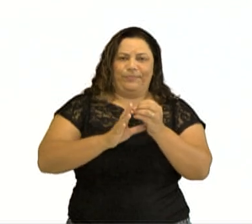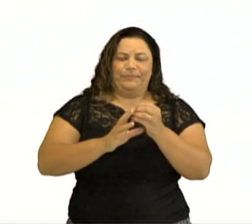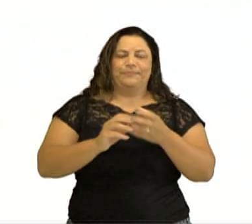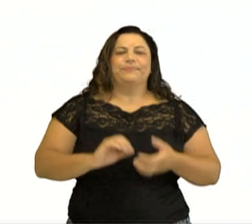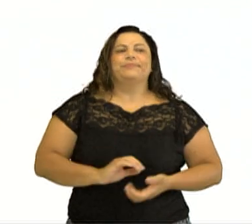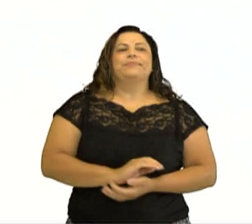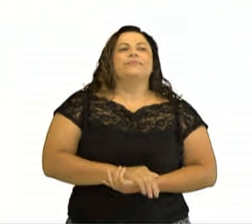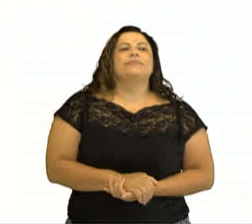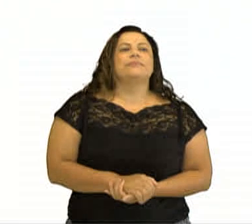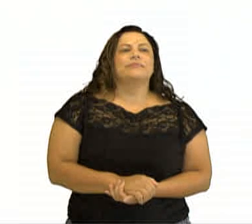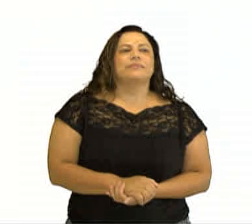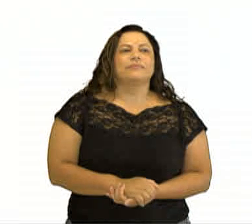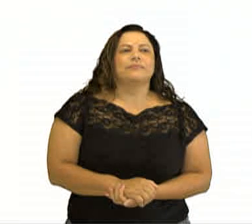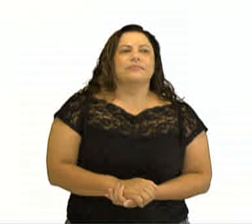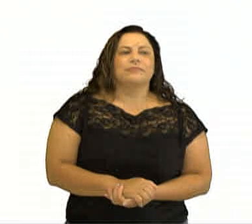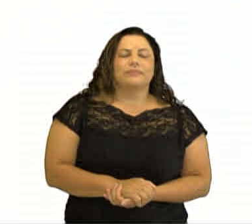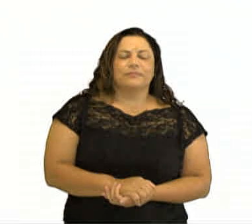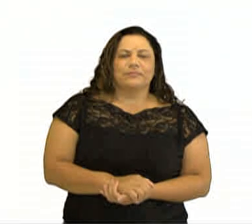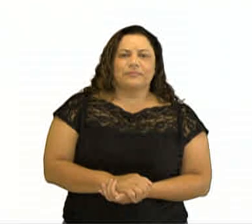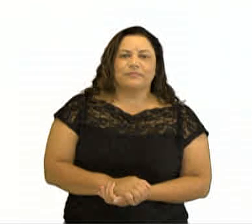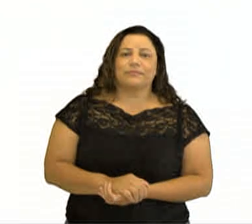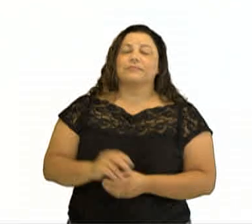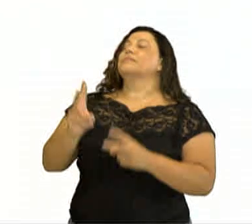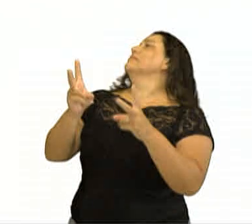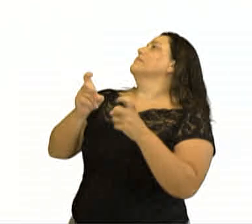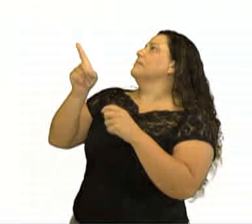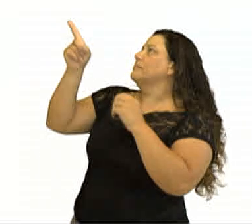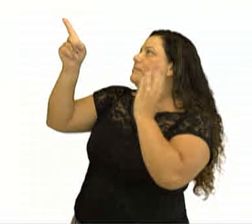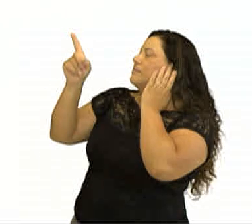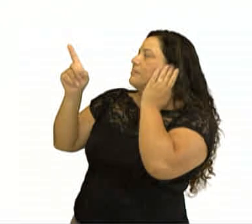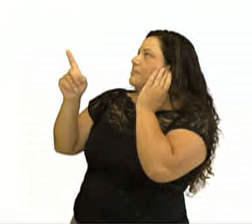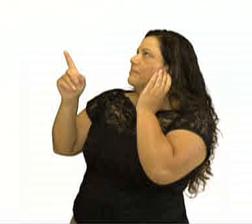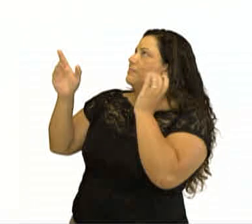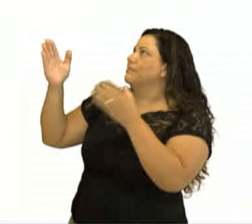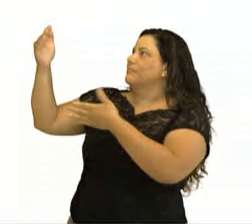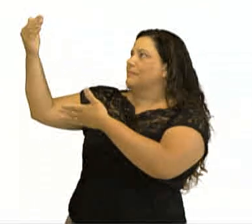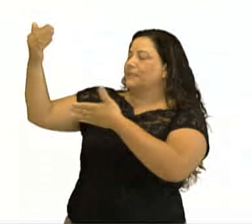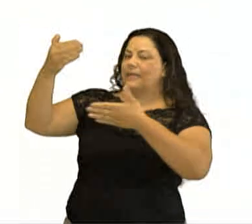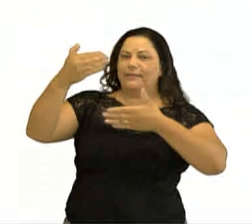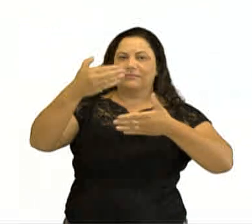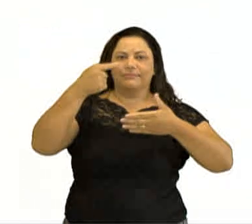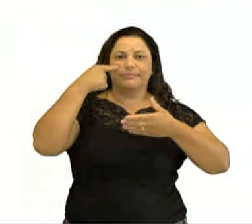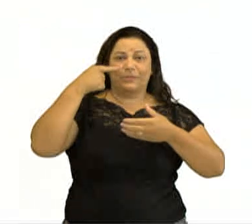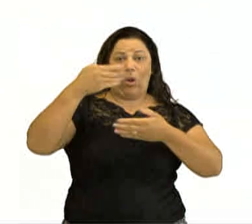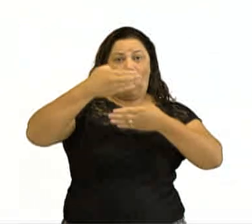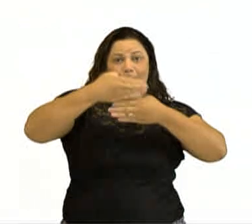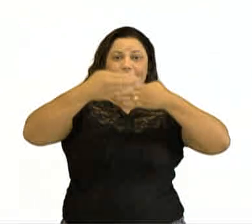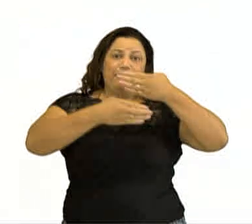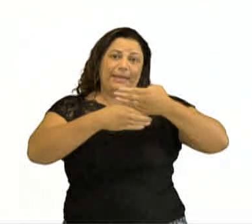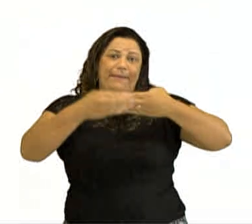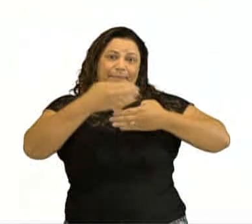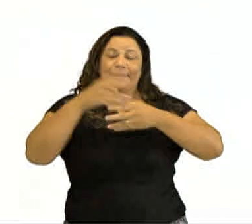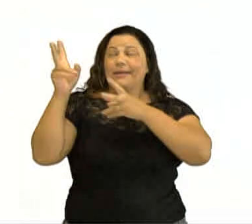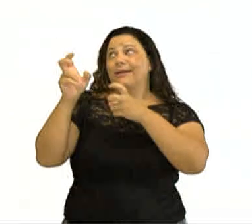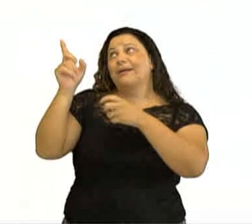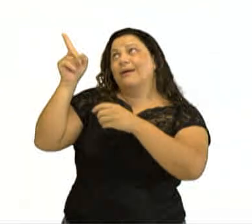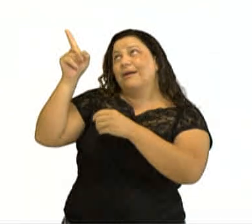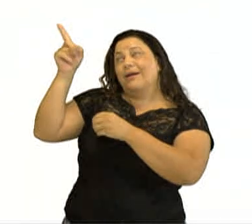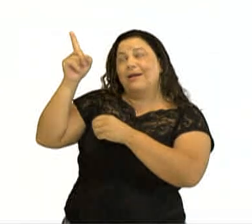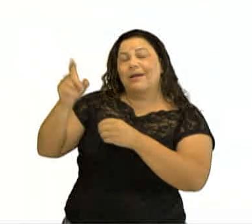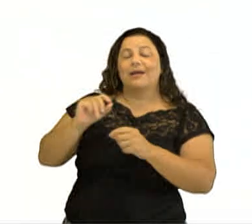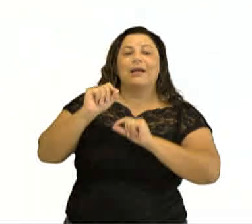envolve. Aí nós temos o SARS-CoV, que é uma síndrome que foi